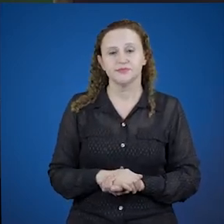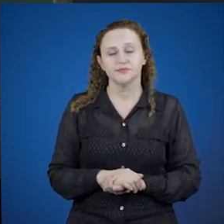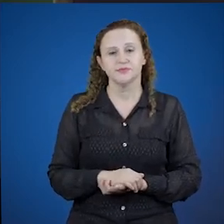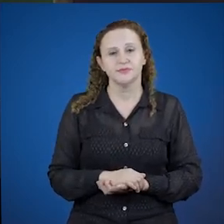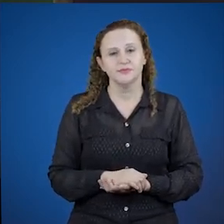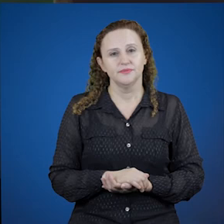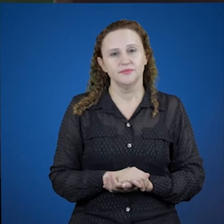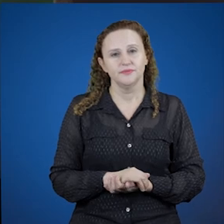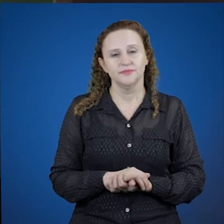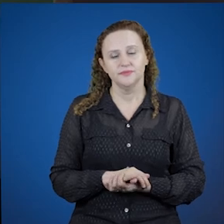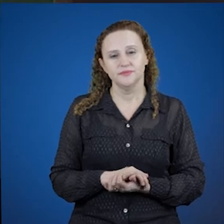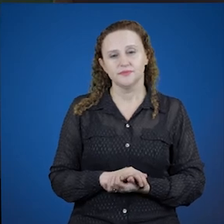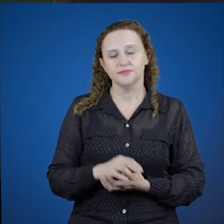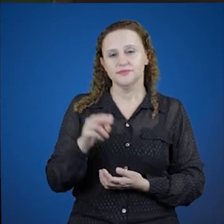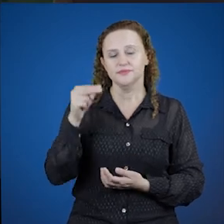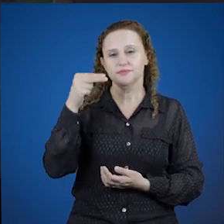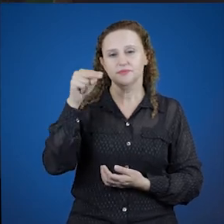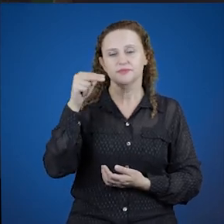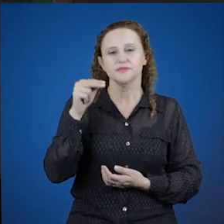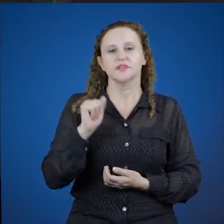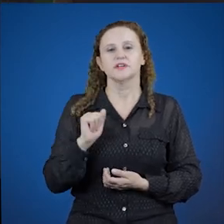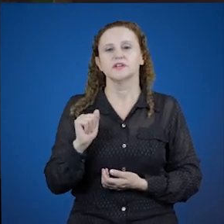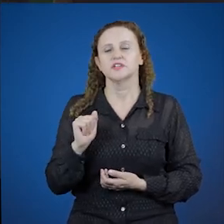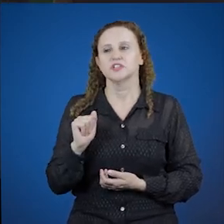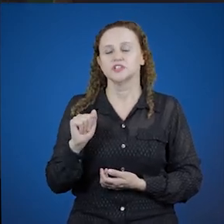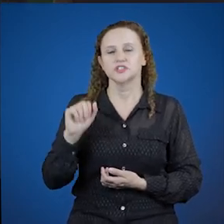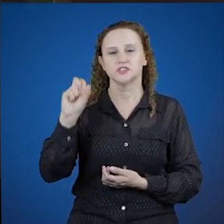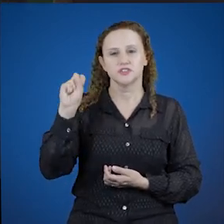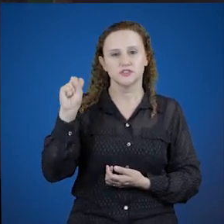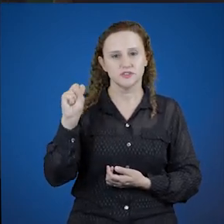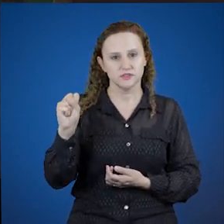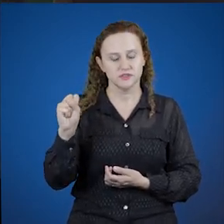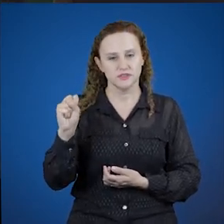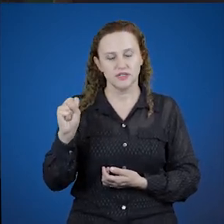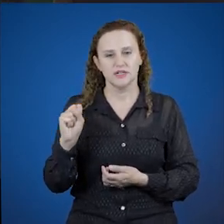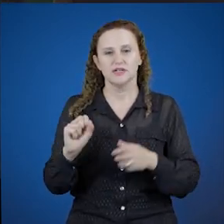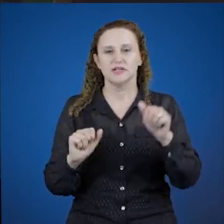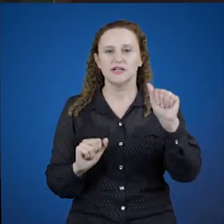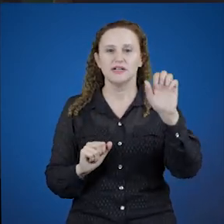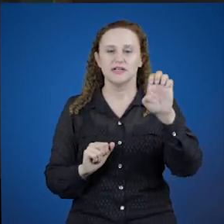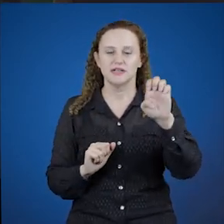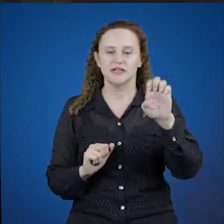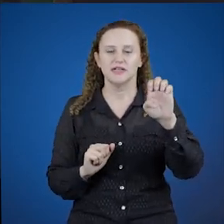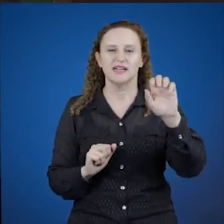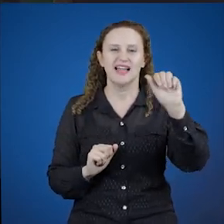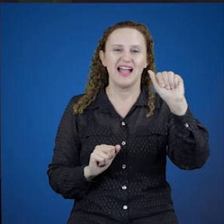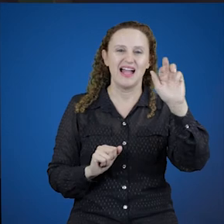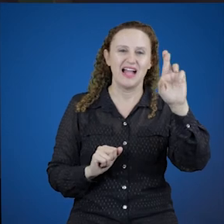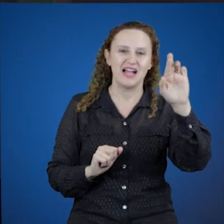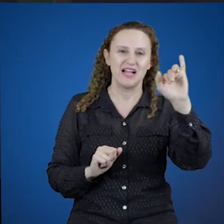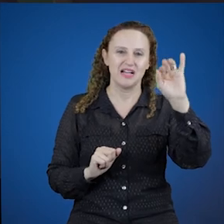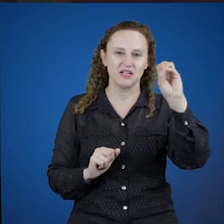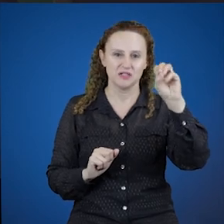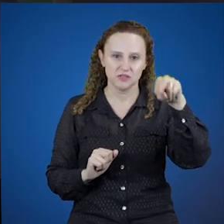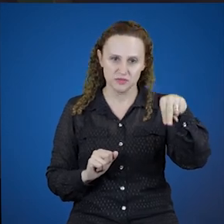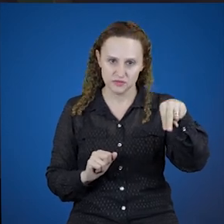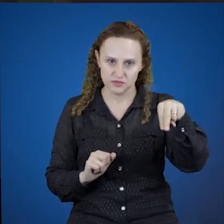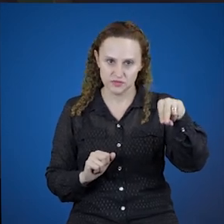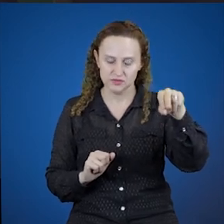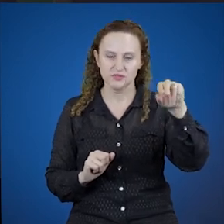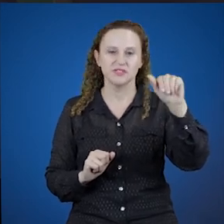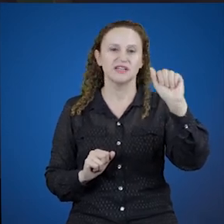o nominativo singular a e Aron is